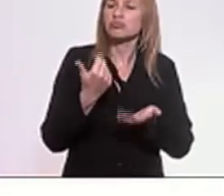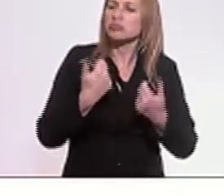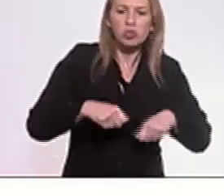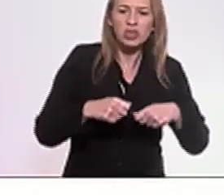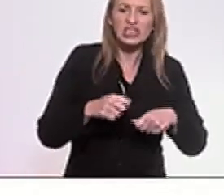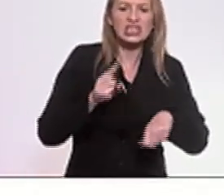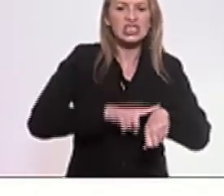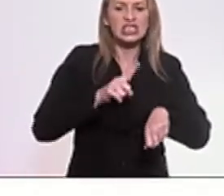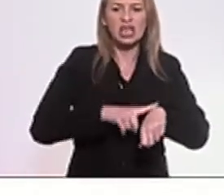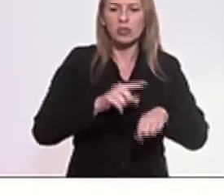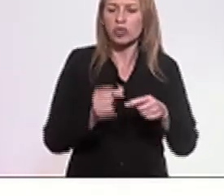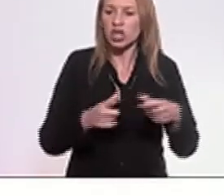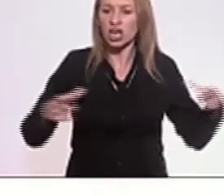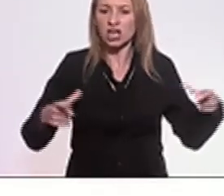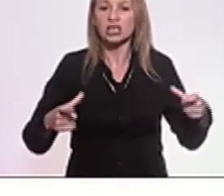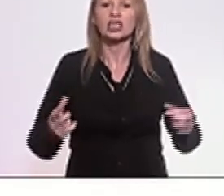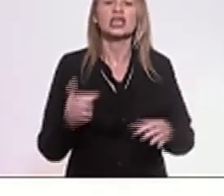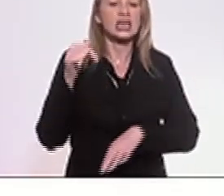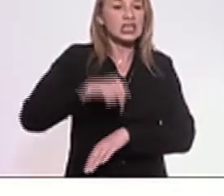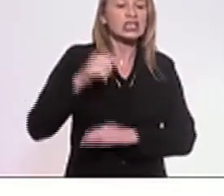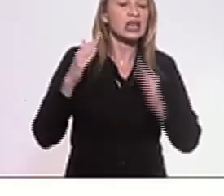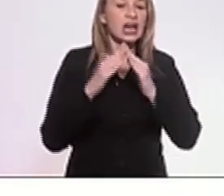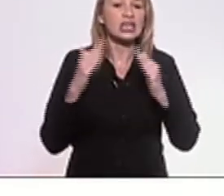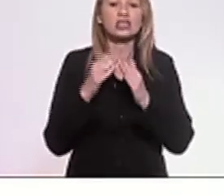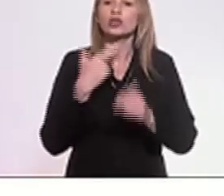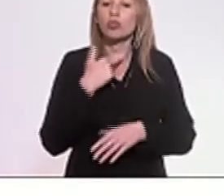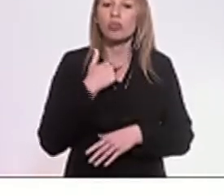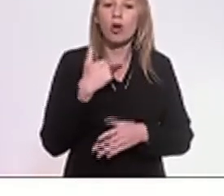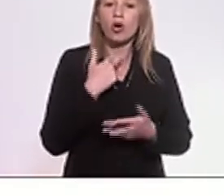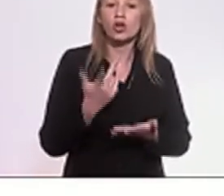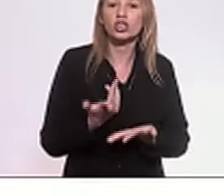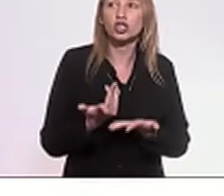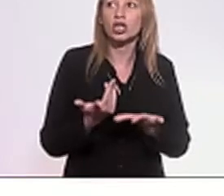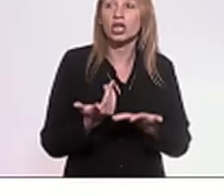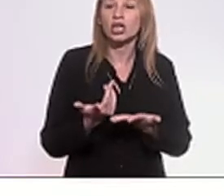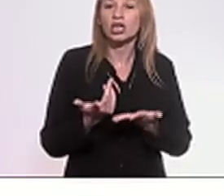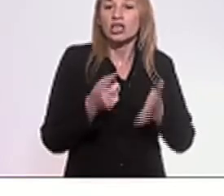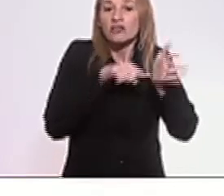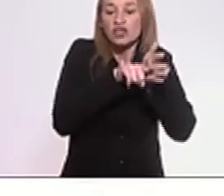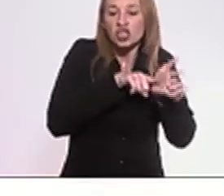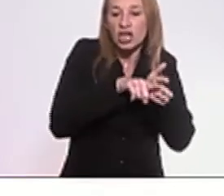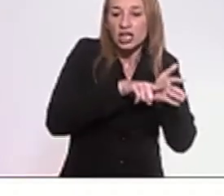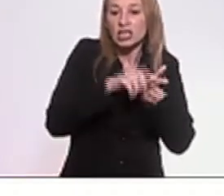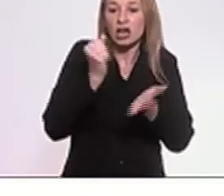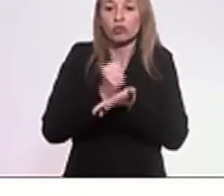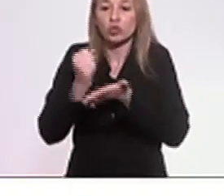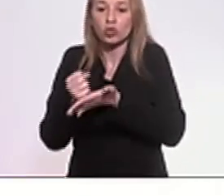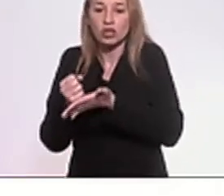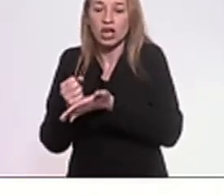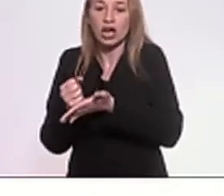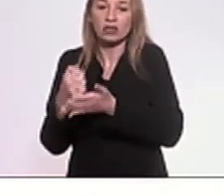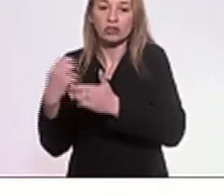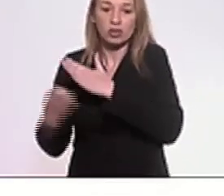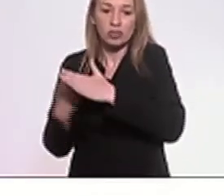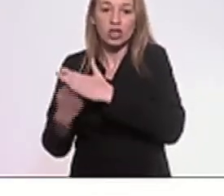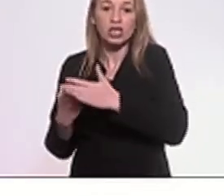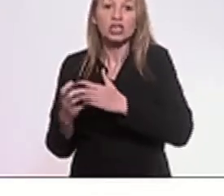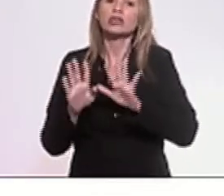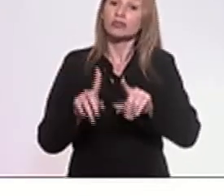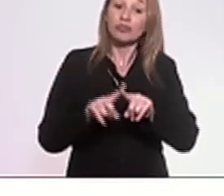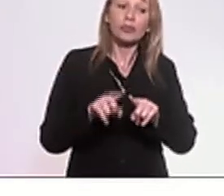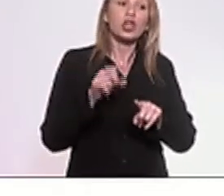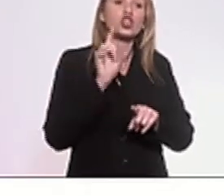esta casa não pode se furtar da prerrogativa de fiscalizar as concessões. Concessões essas que deveriam